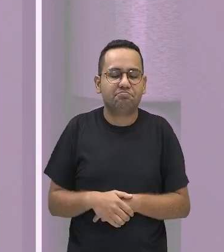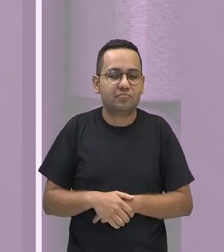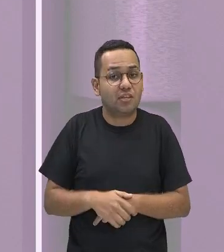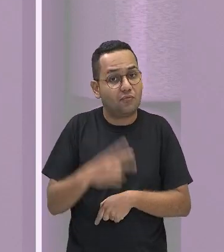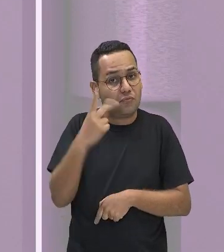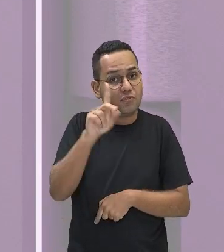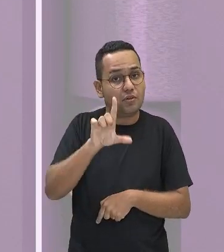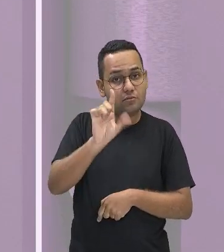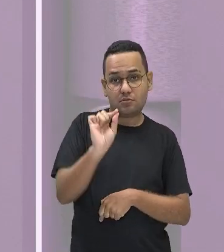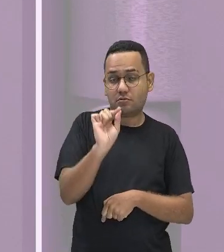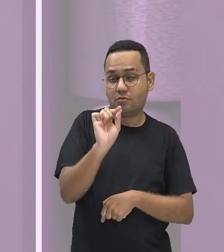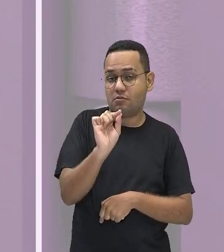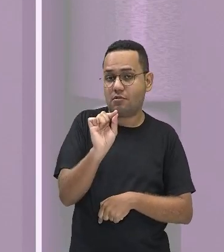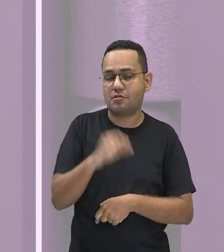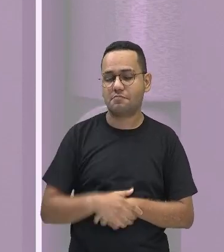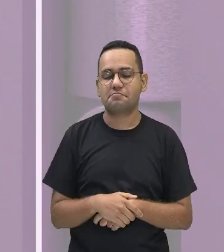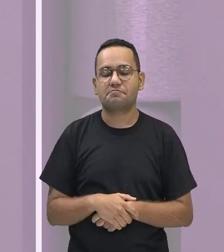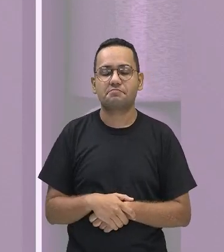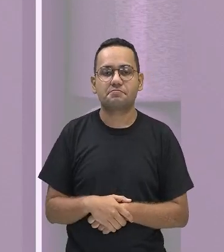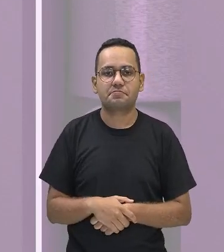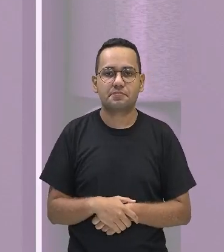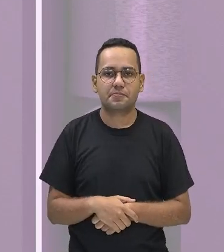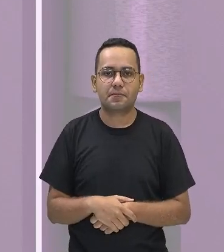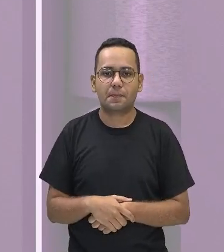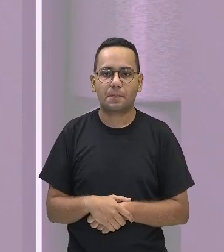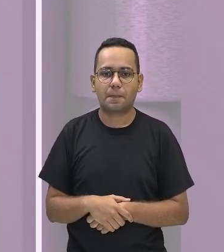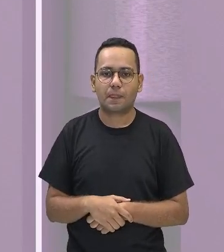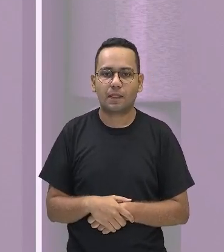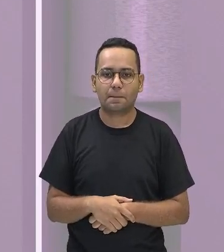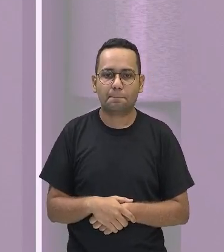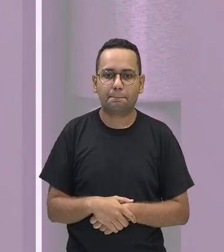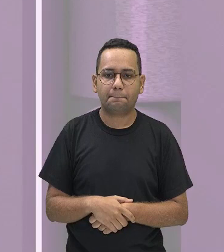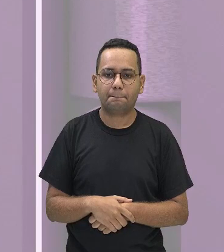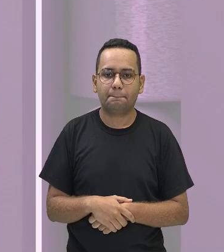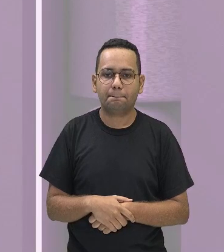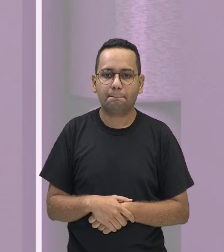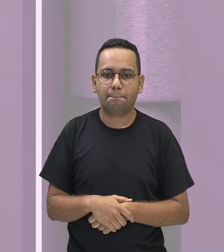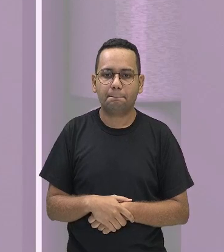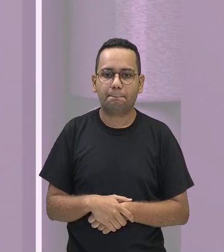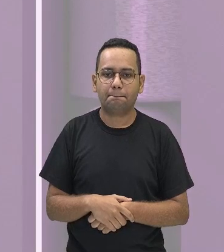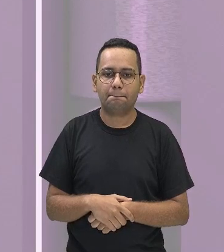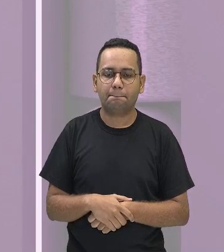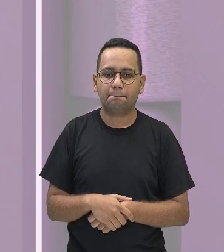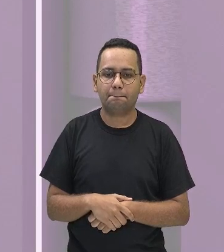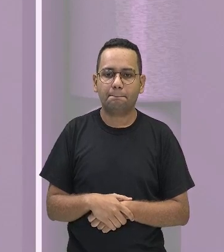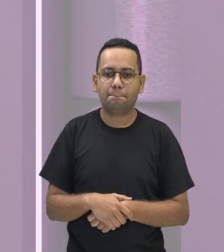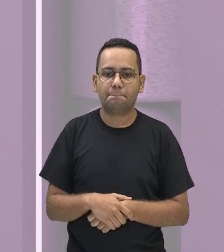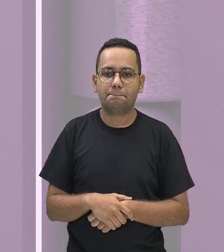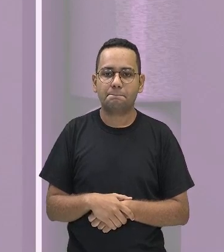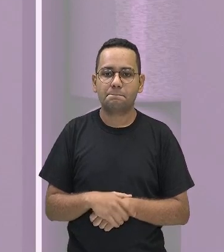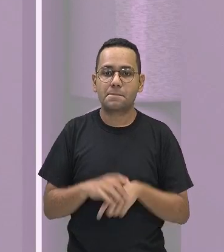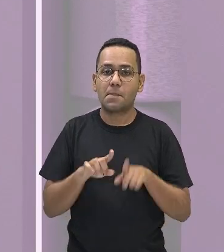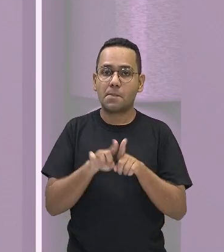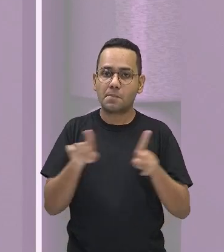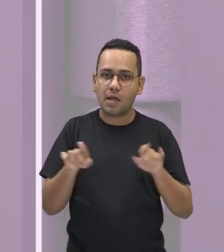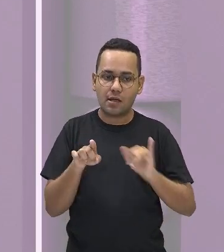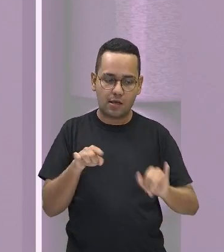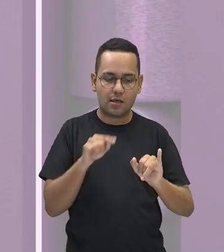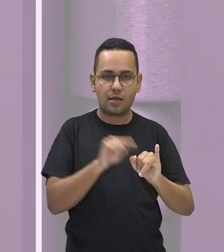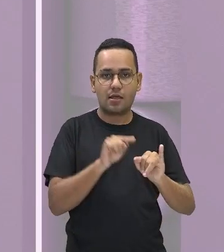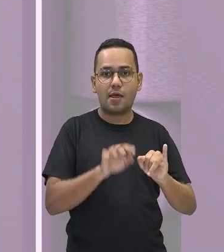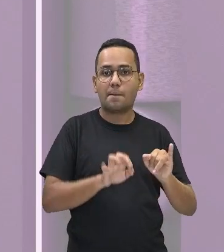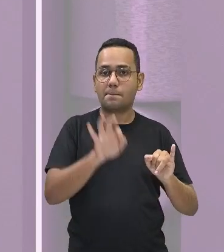mais simples de trabalhar, tá bom? Só lembra que como a taxa ela é por